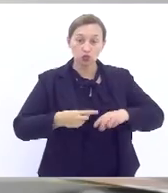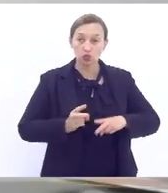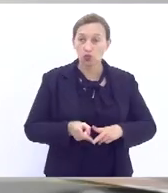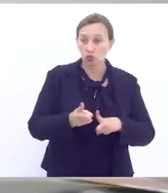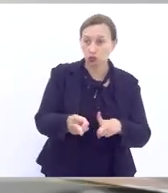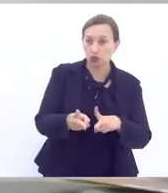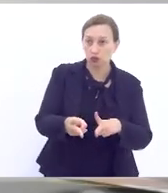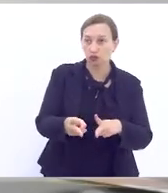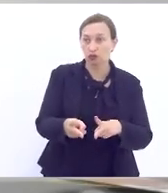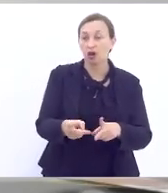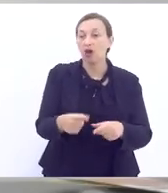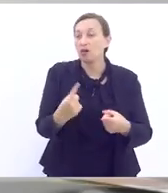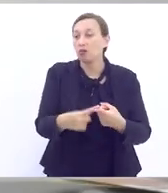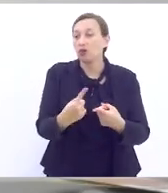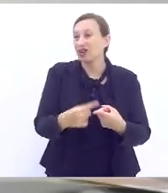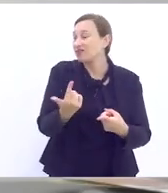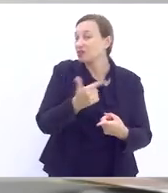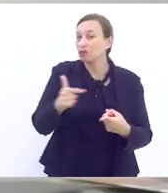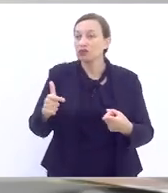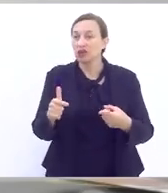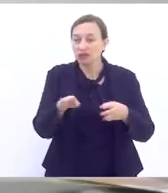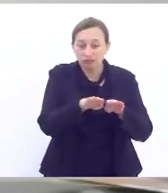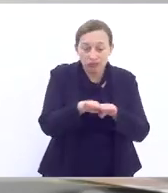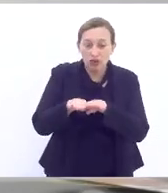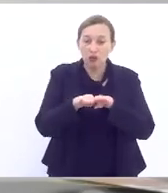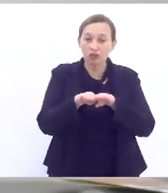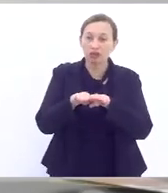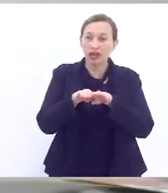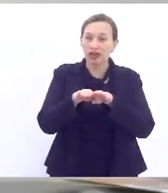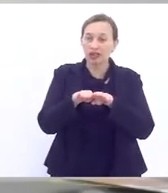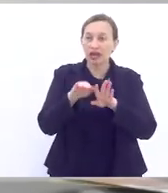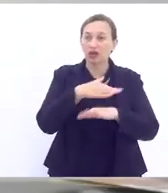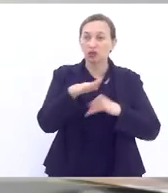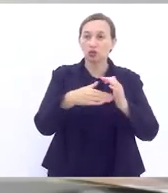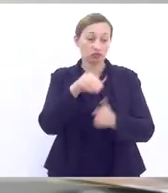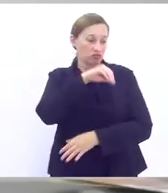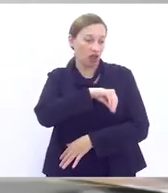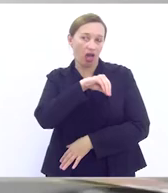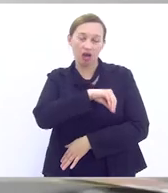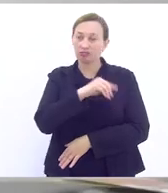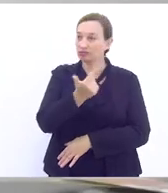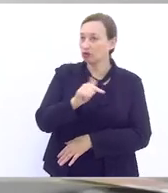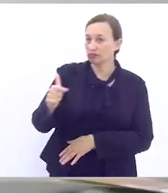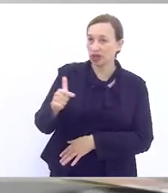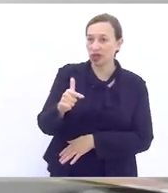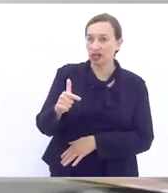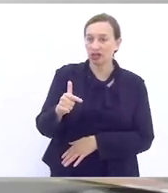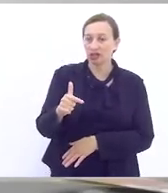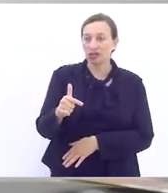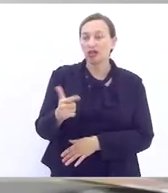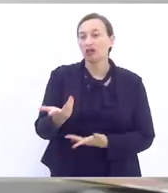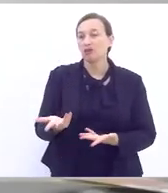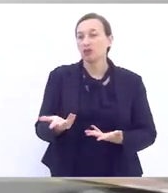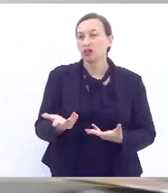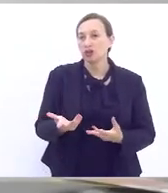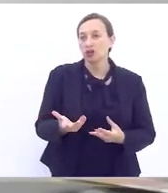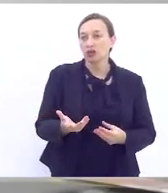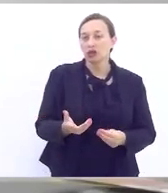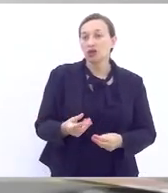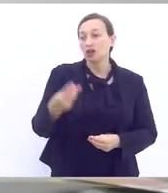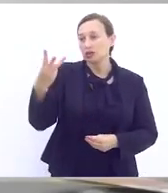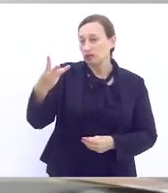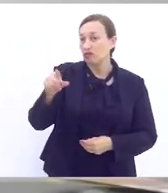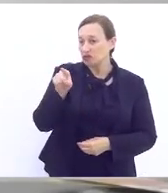existir porque não tem padronização para nada você num órgão que pode ter uma gratificação de